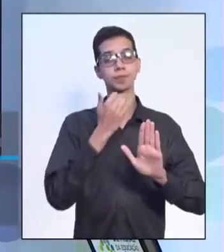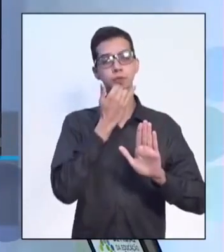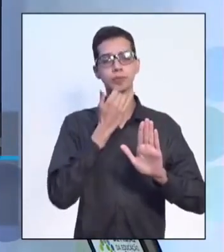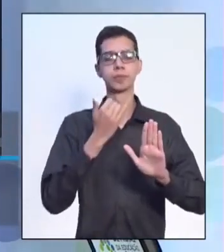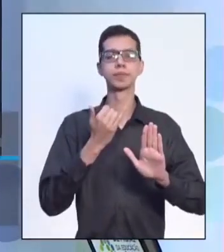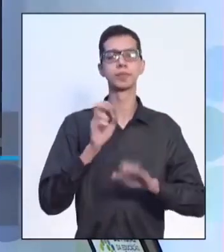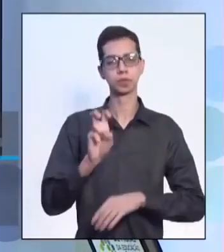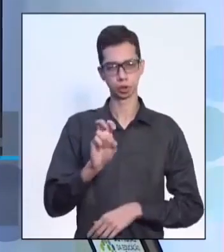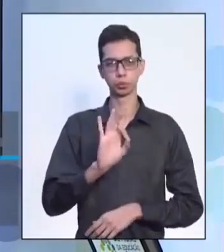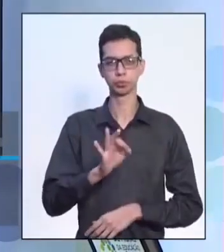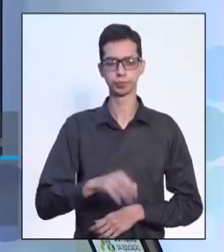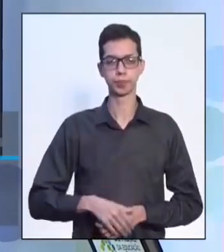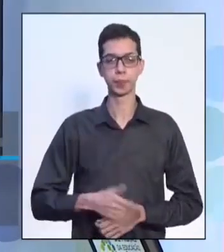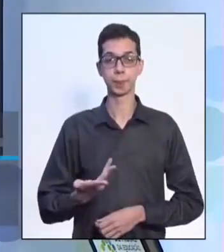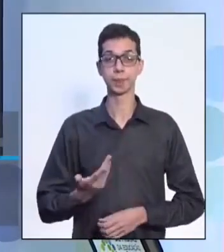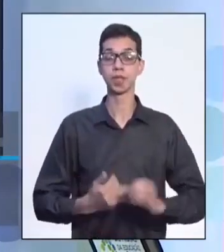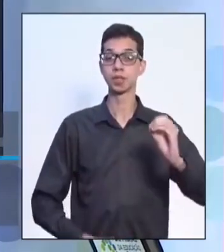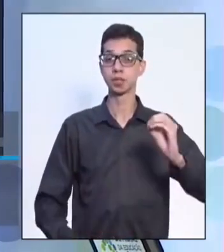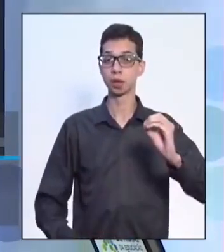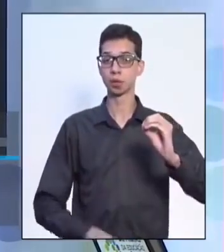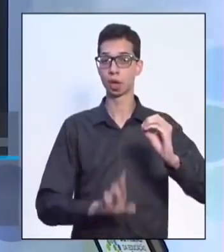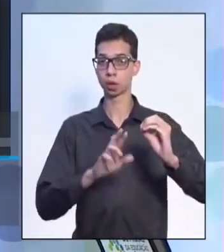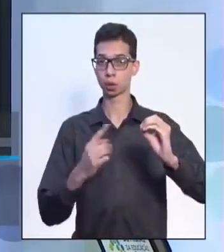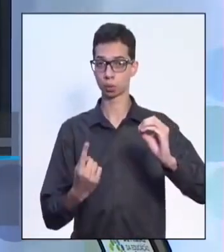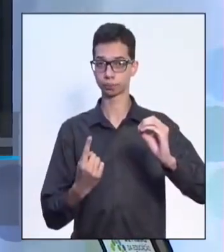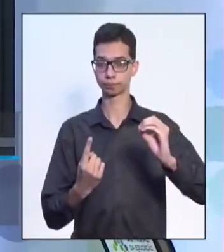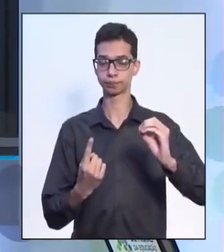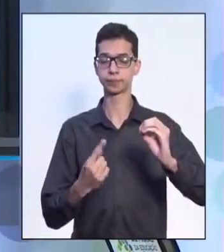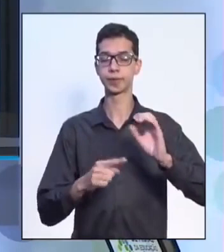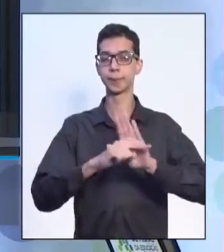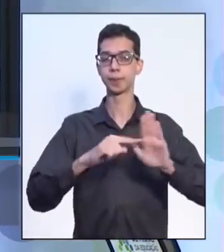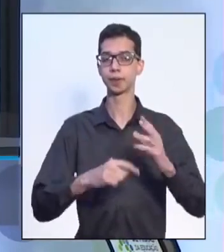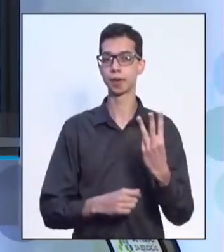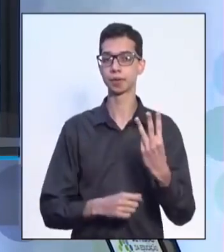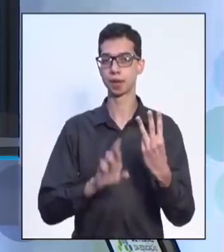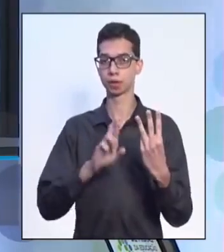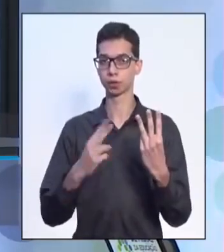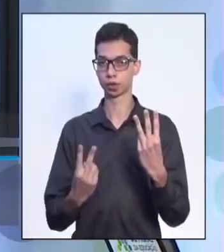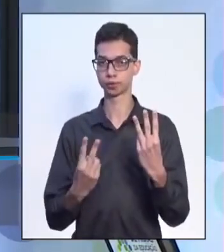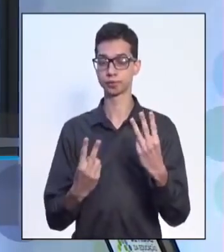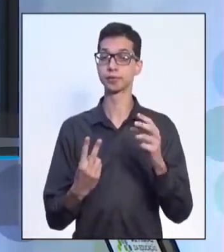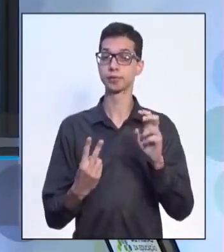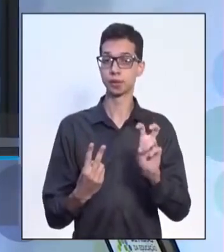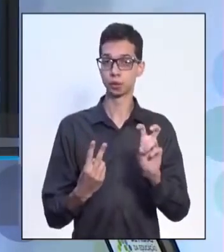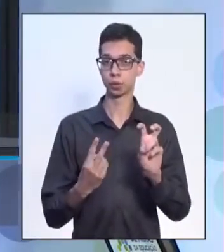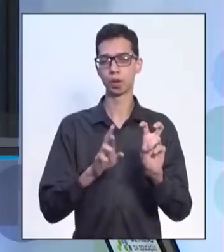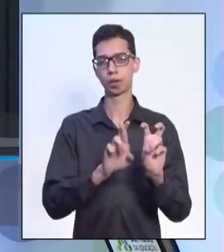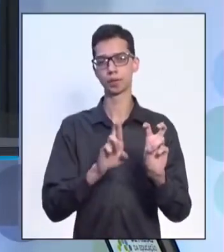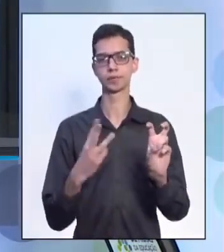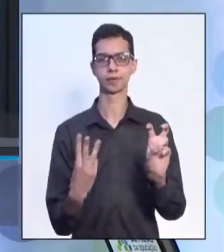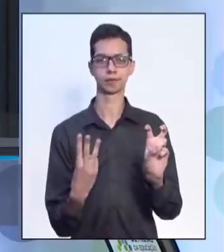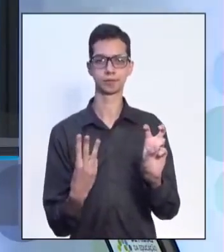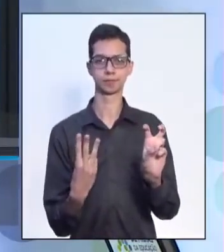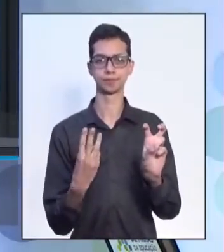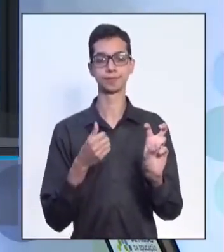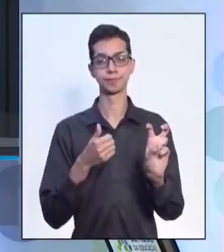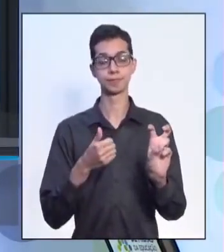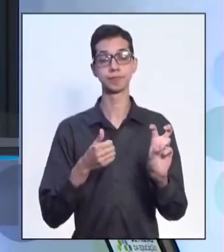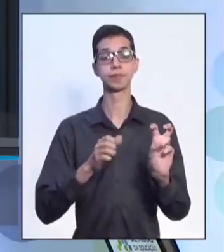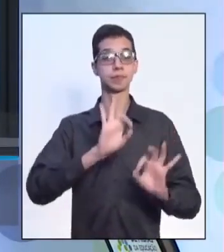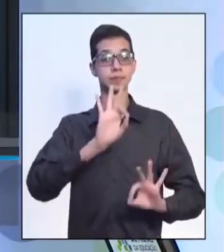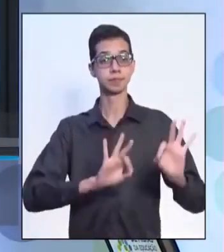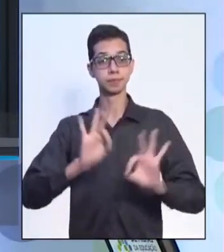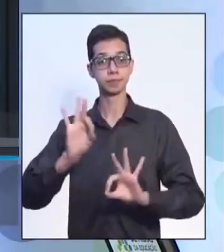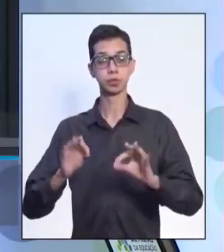de R1, chamei o menos 3 de R2 e chamei o 5 de R3. E escrevi a